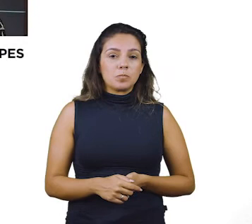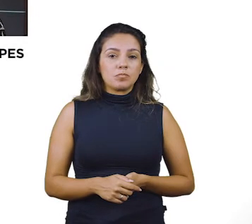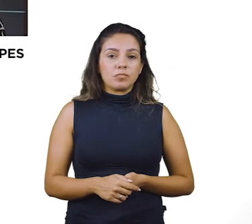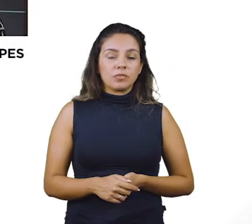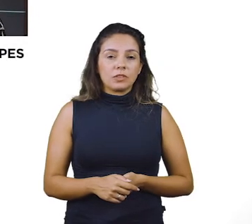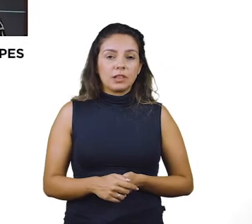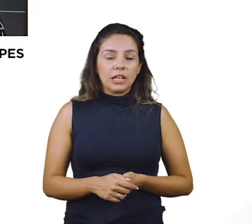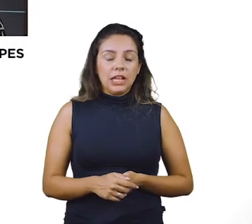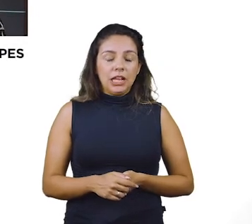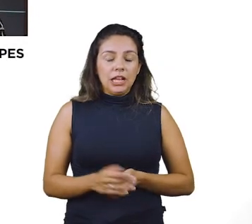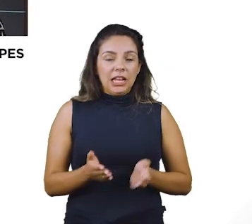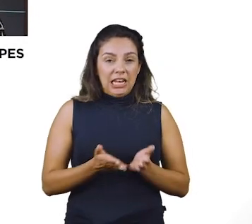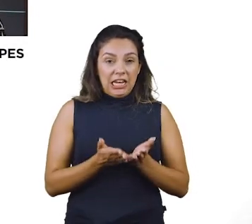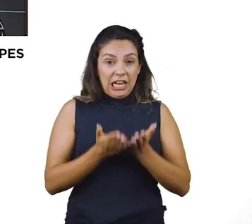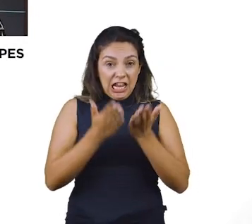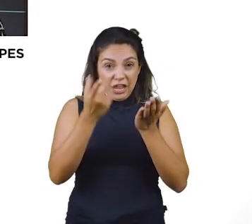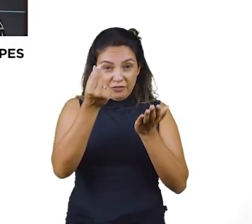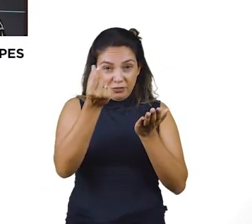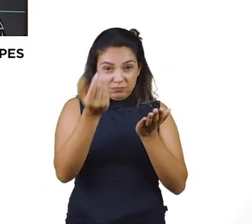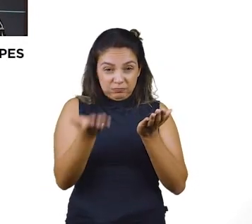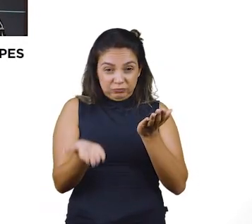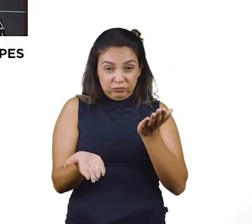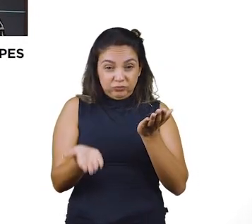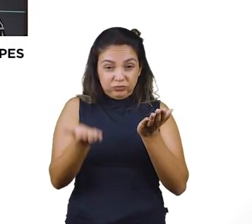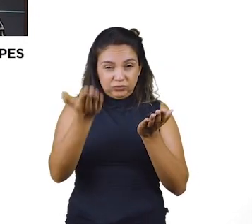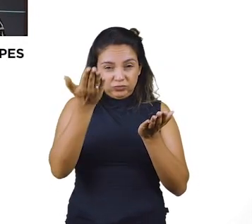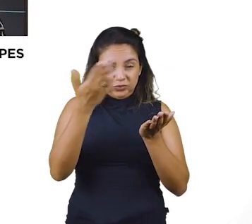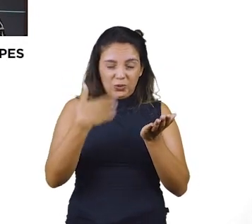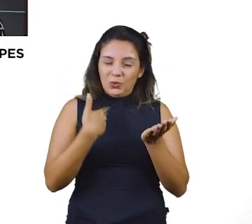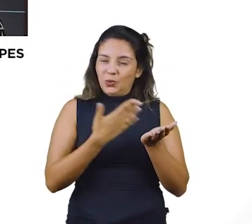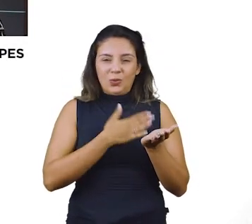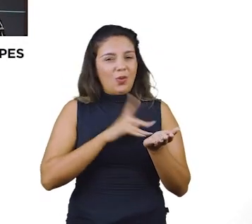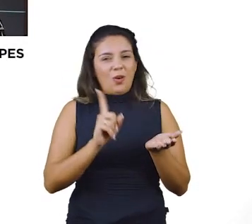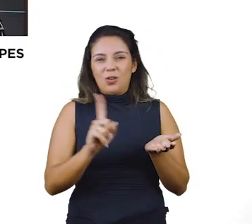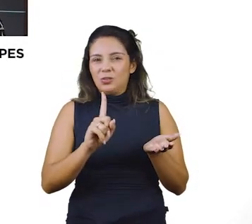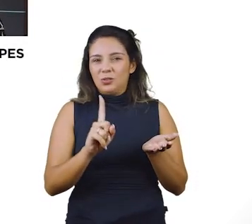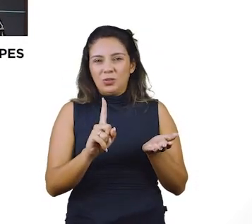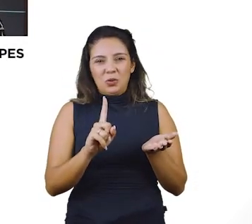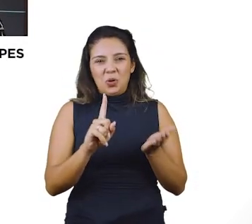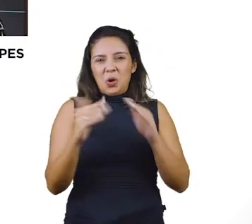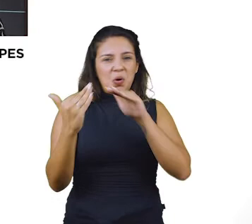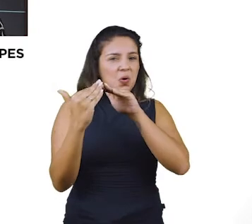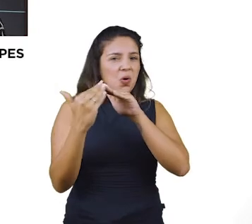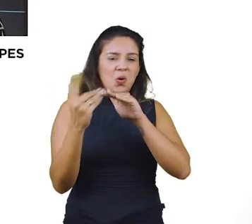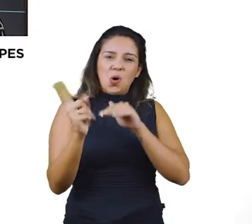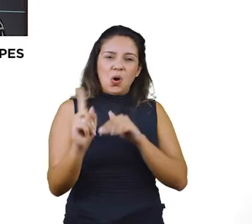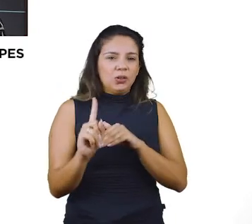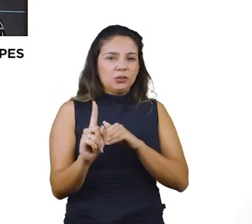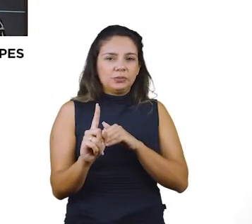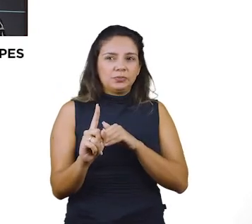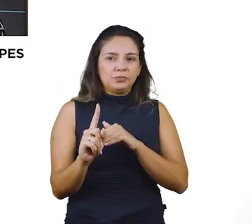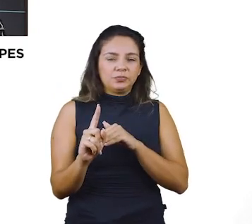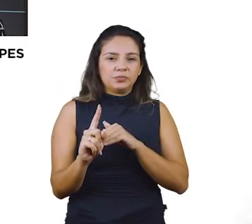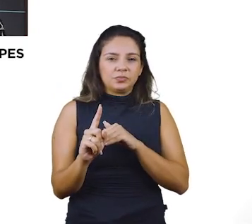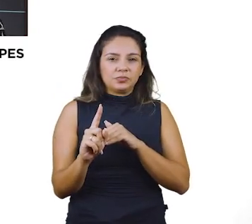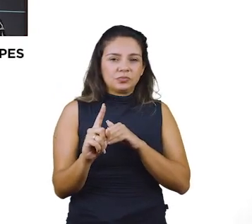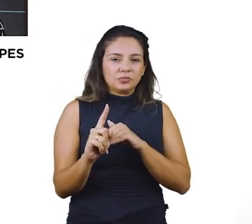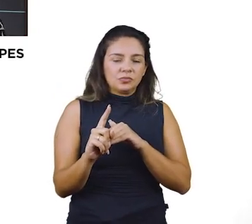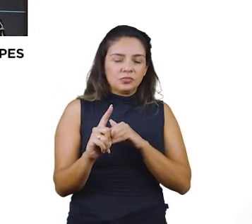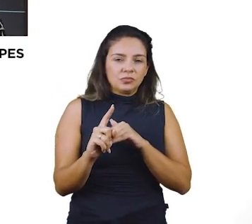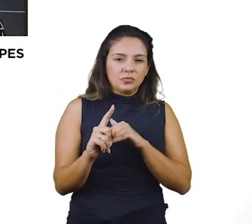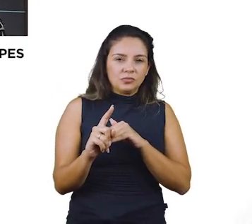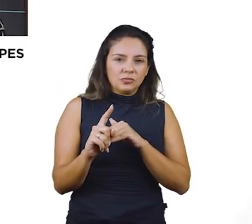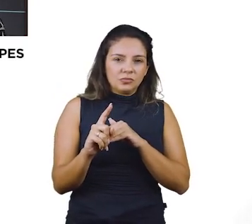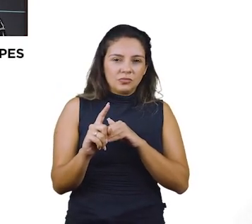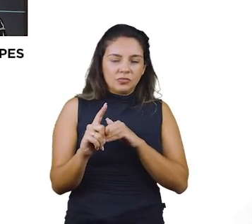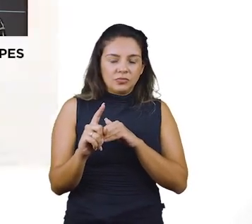de rico me incomoda um pouco. Não sei se eu tive esses últimos dias, França,